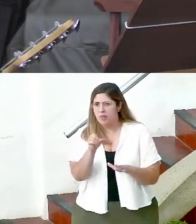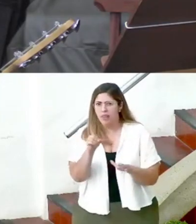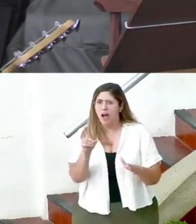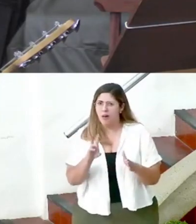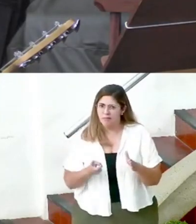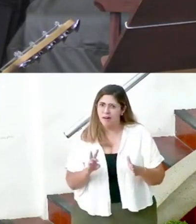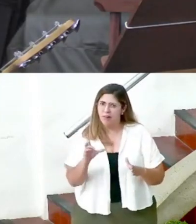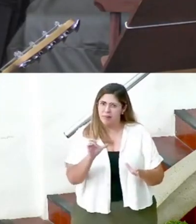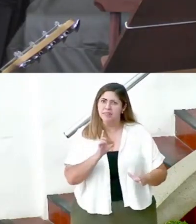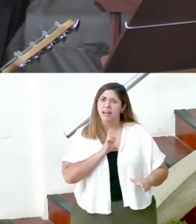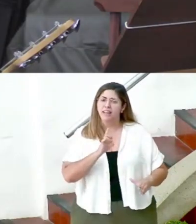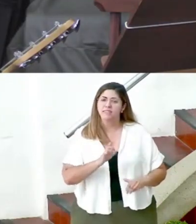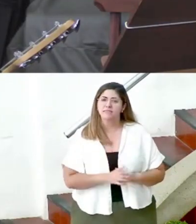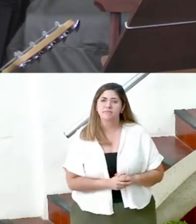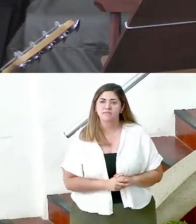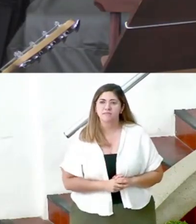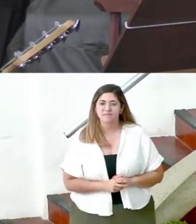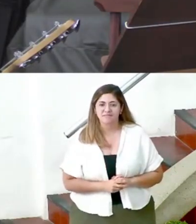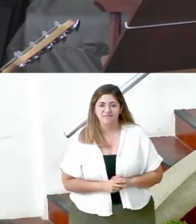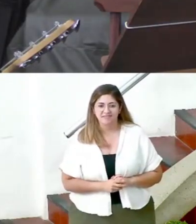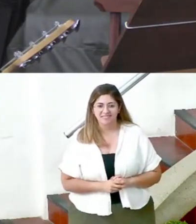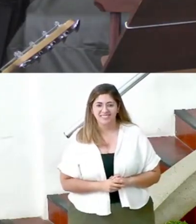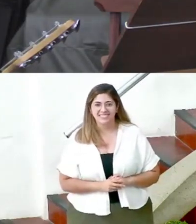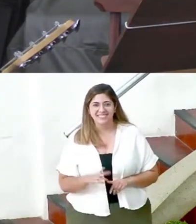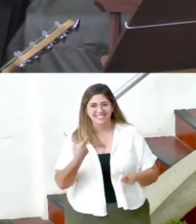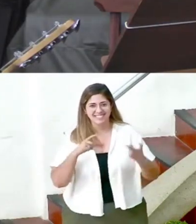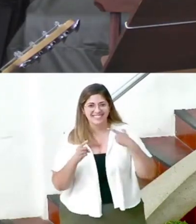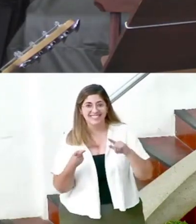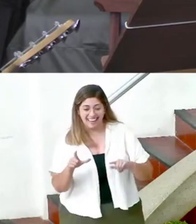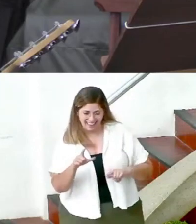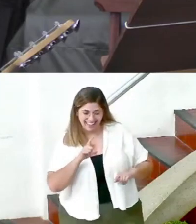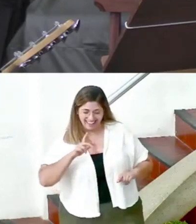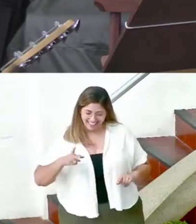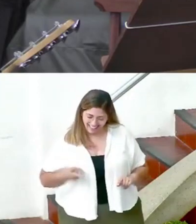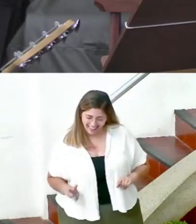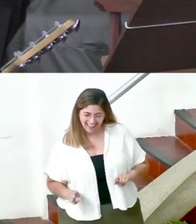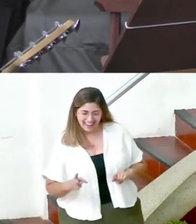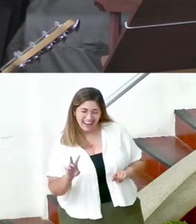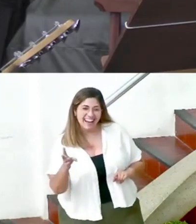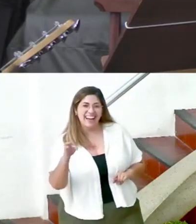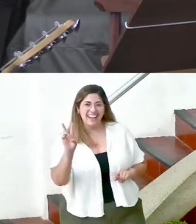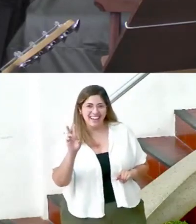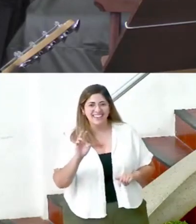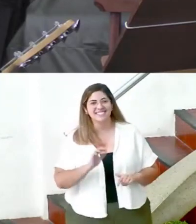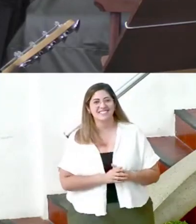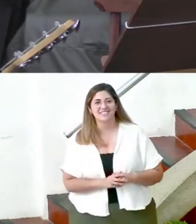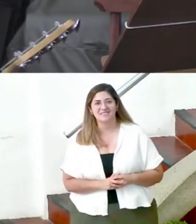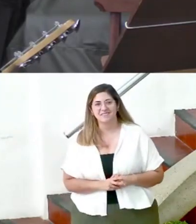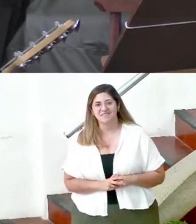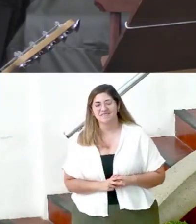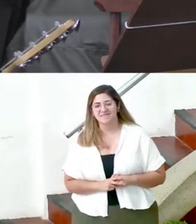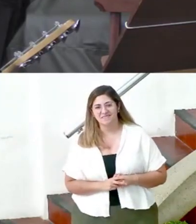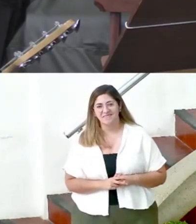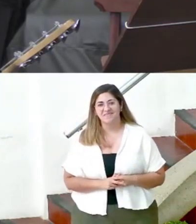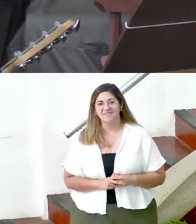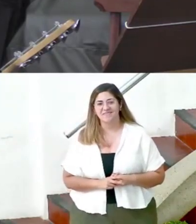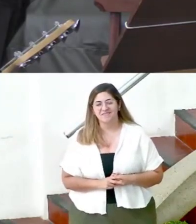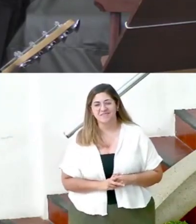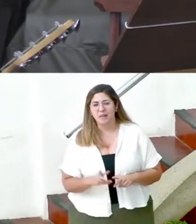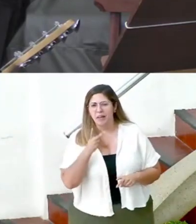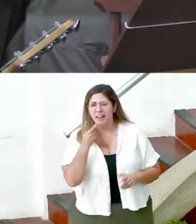valor. Você tem valor, o Espírito Santo. Alguém tem que me defender aqui, né? Sabe como é que os cristãos